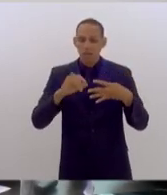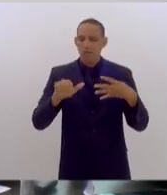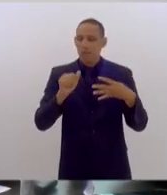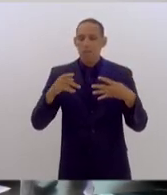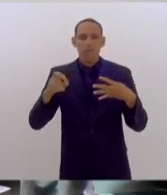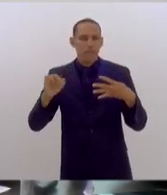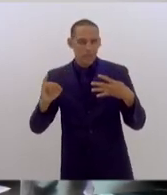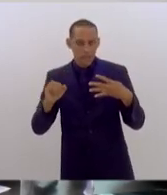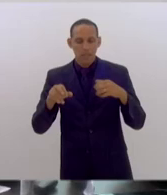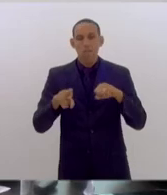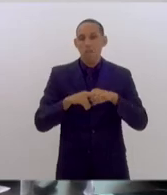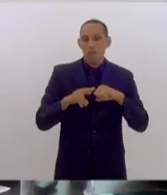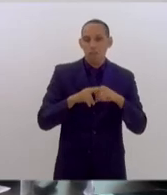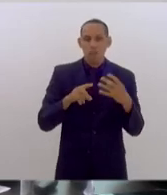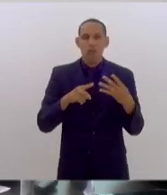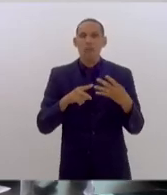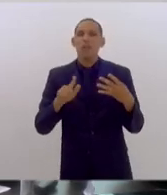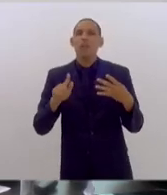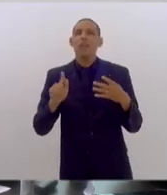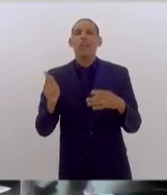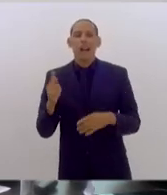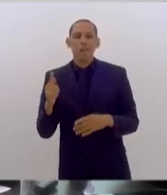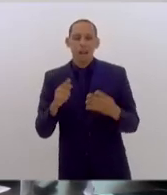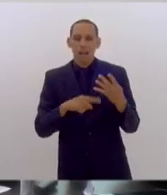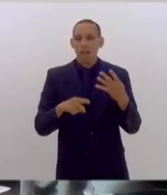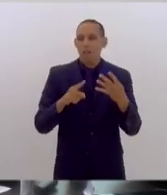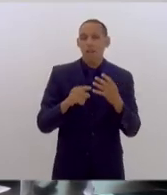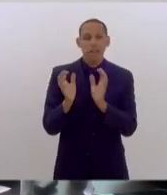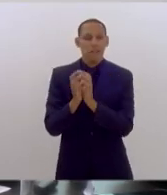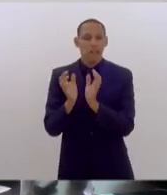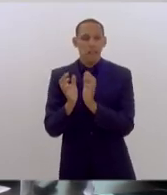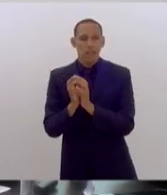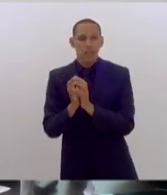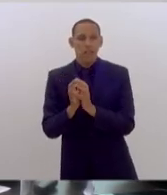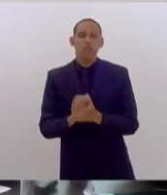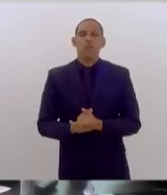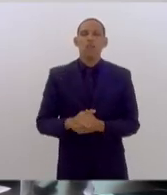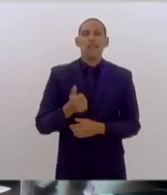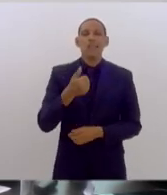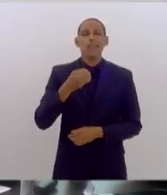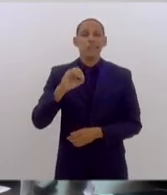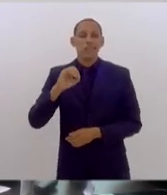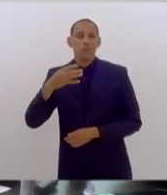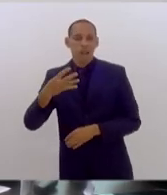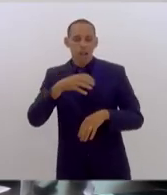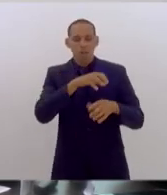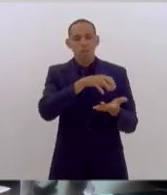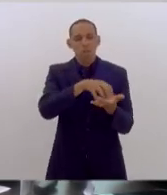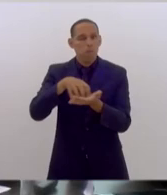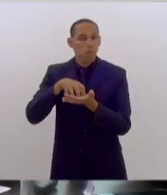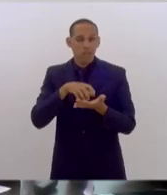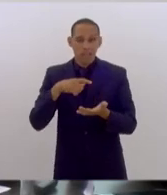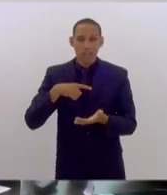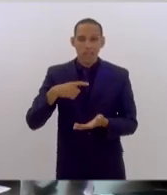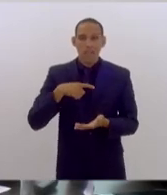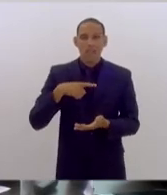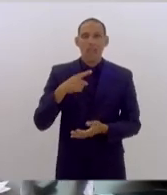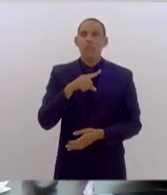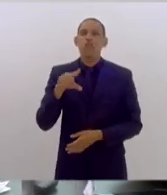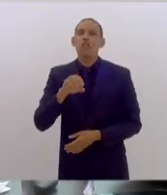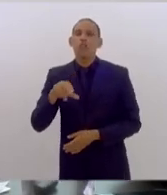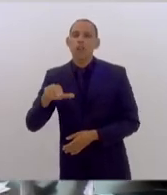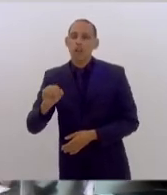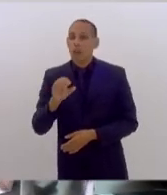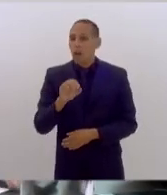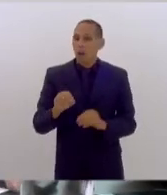gramacho-saracuruna em Santa Cruz com 270 km de malha Ferroviária 104 Estações e corta a zona oeste e norte da cidade do Rio de Janeiro